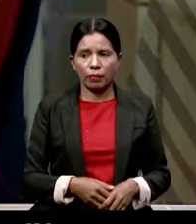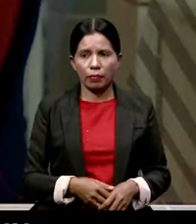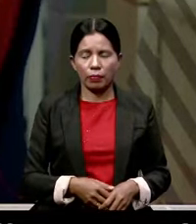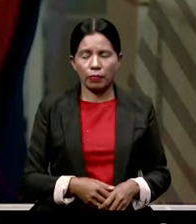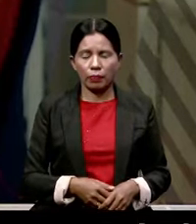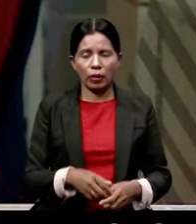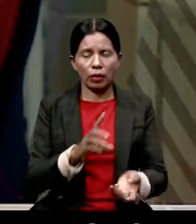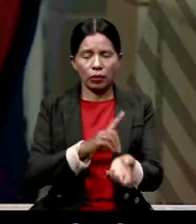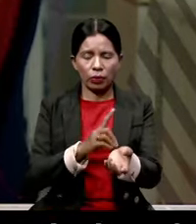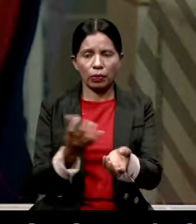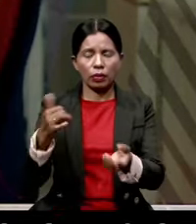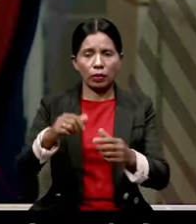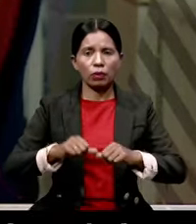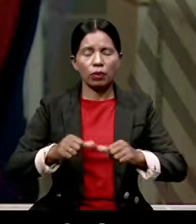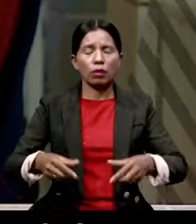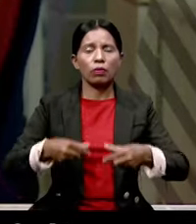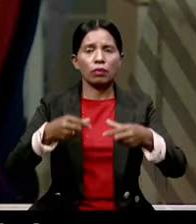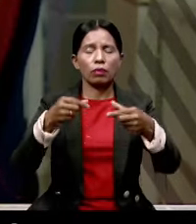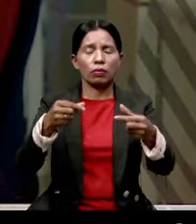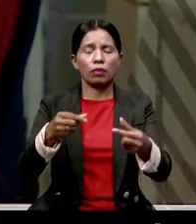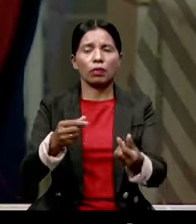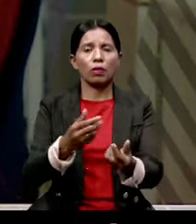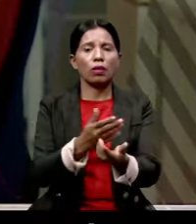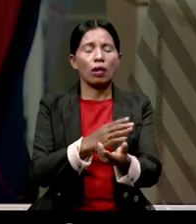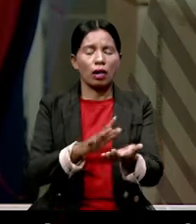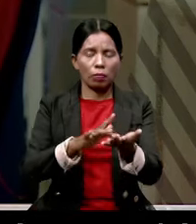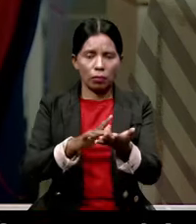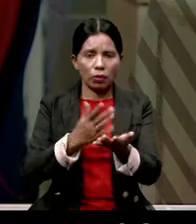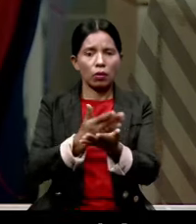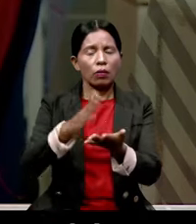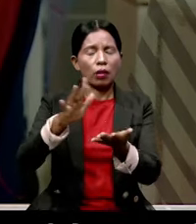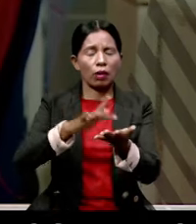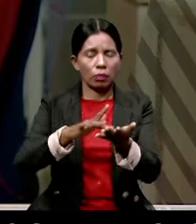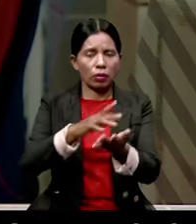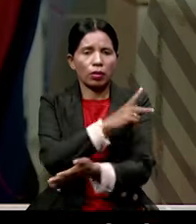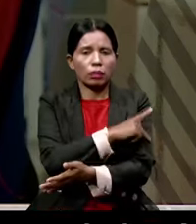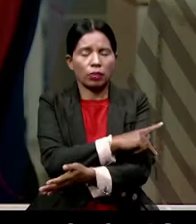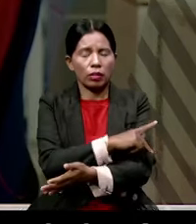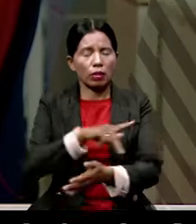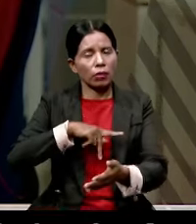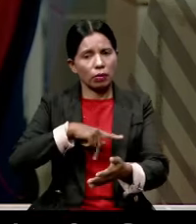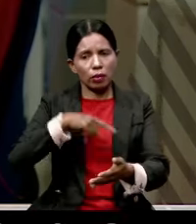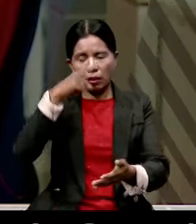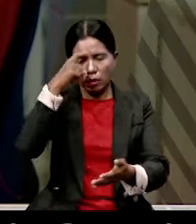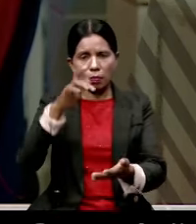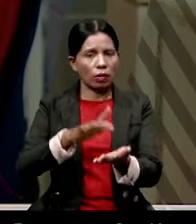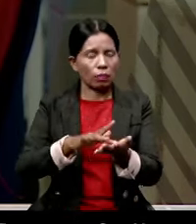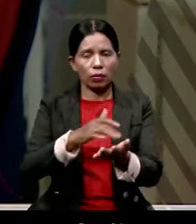Pessoal, saúde e sira continua a passar receitas para paciente, hodi sosa, rasik, aimoruk, klinika, privada, tamba, aimoruk, seidauk.